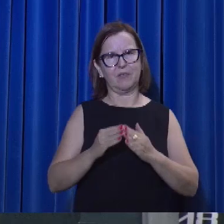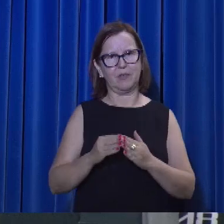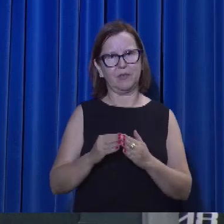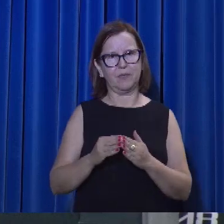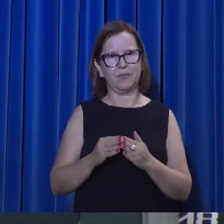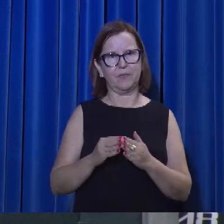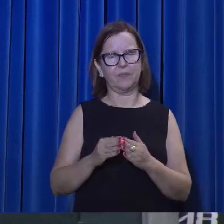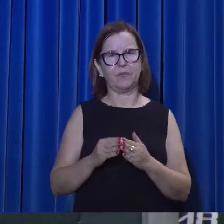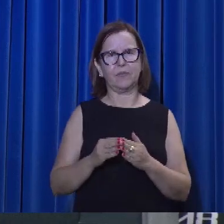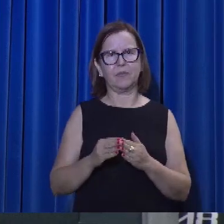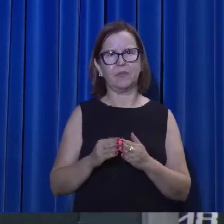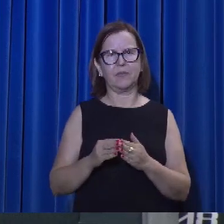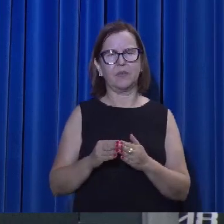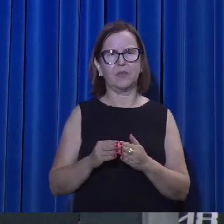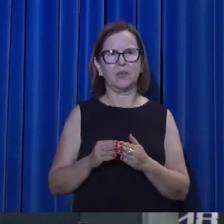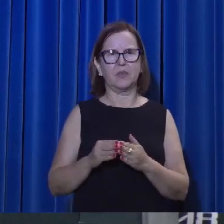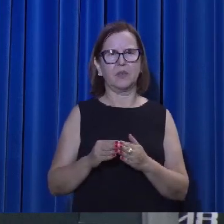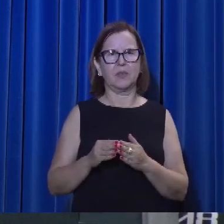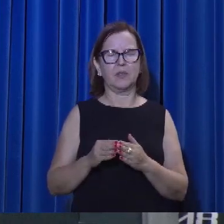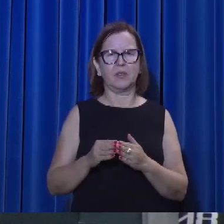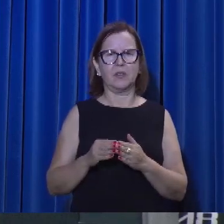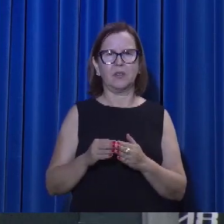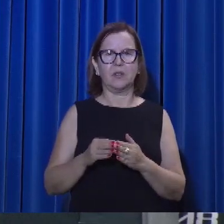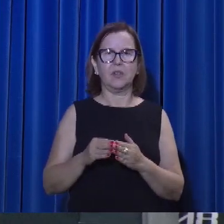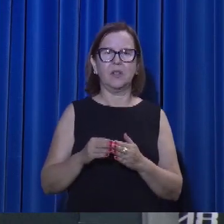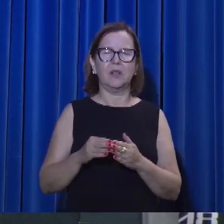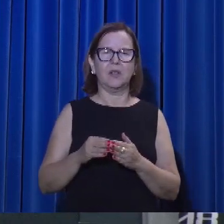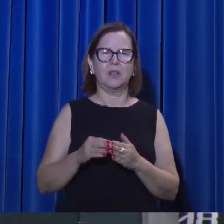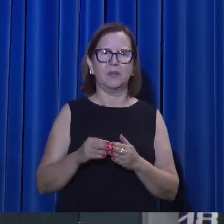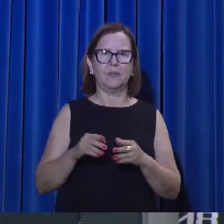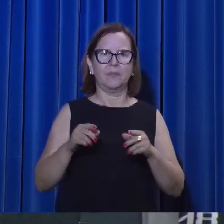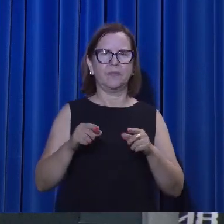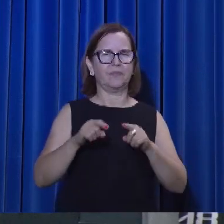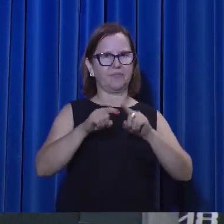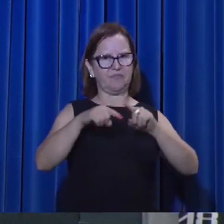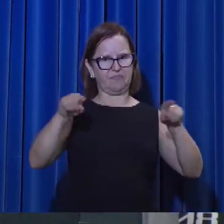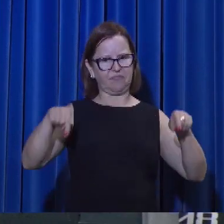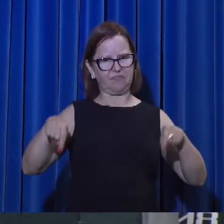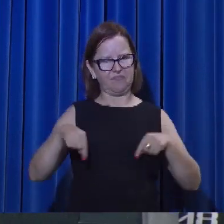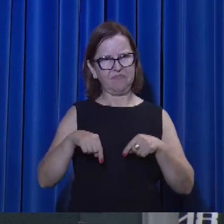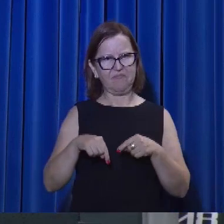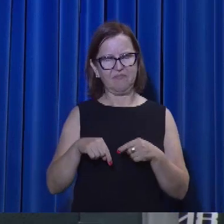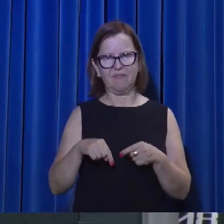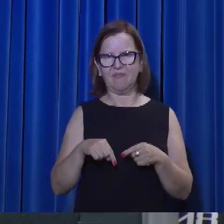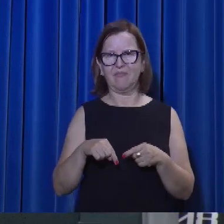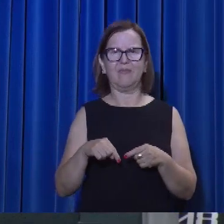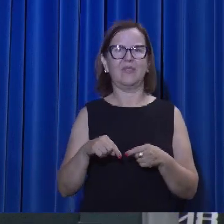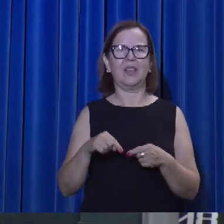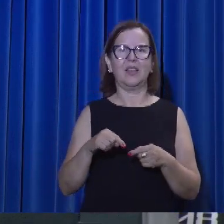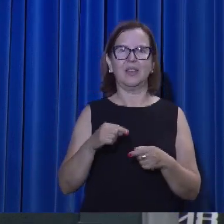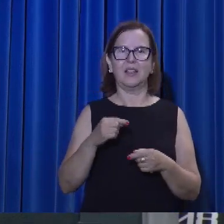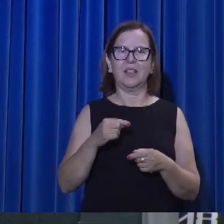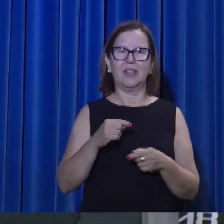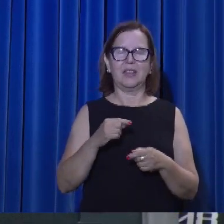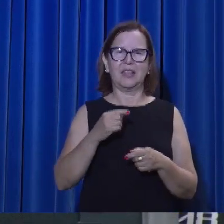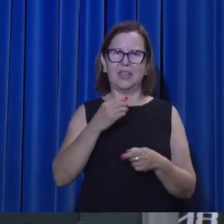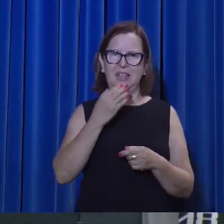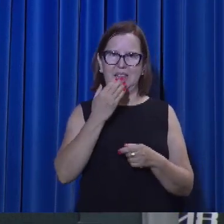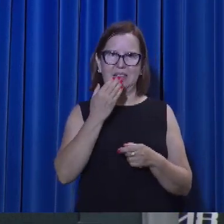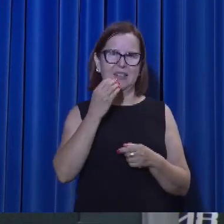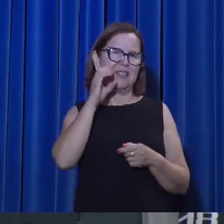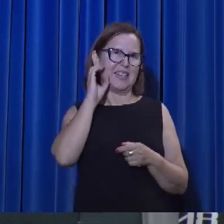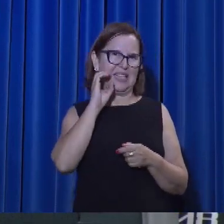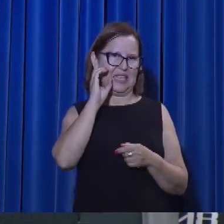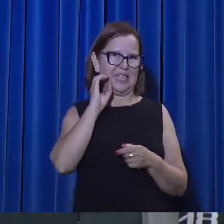com seus discípulos, ao lado de Judas que o traiu, por acaso era dele? Não, era emprestado.